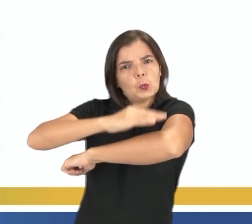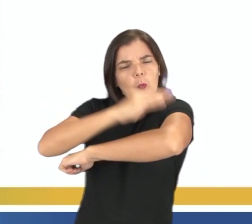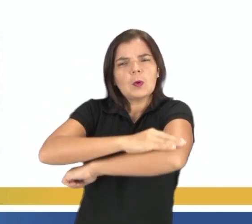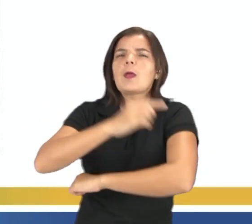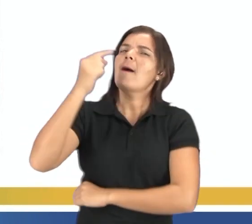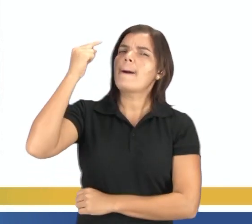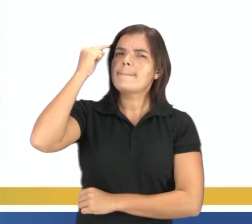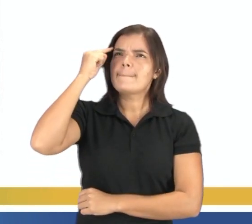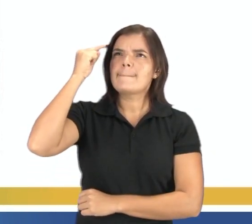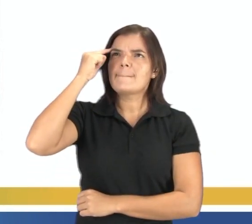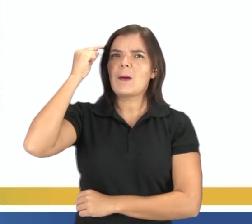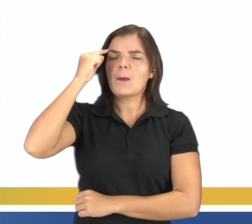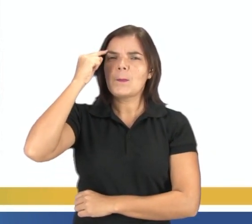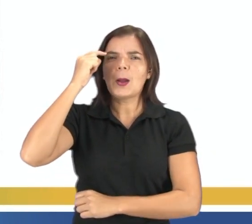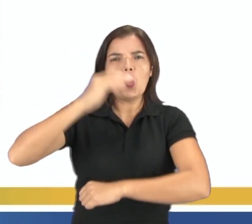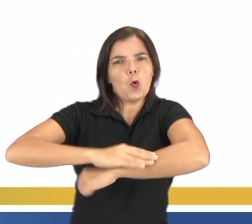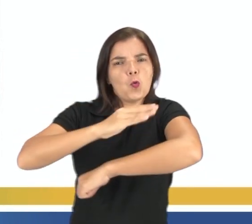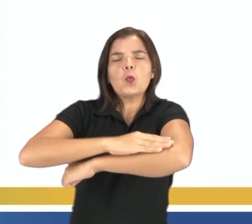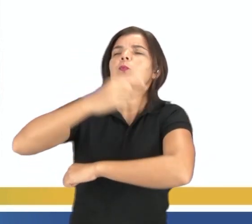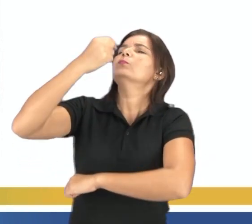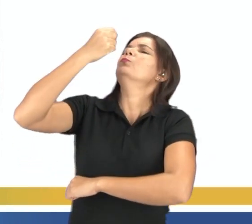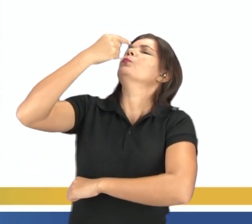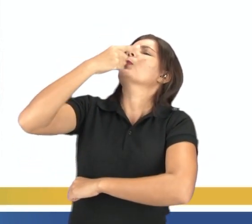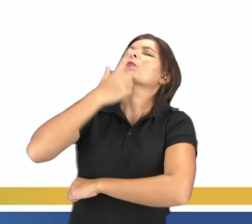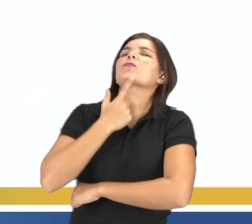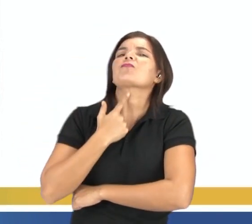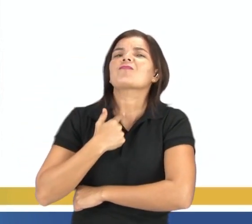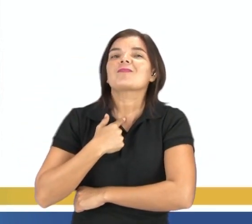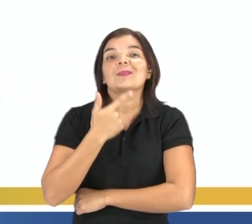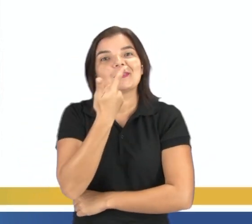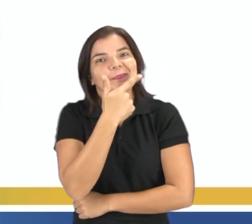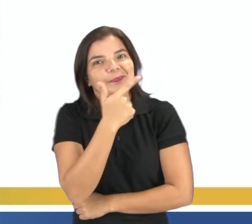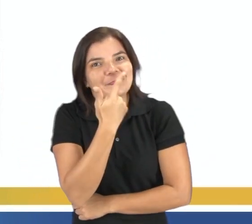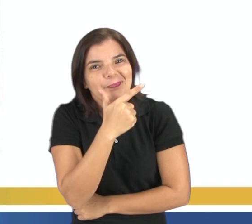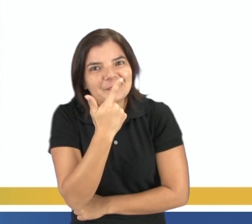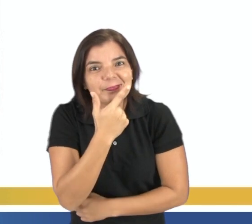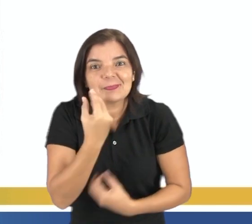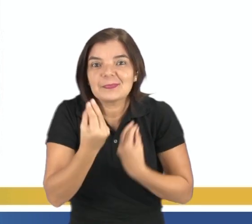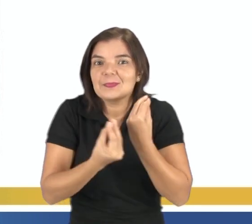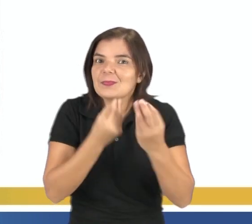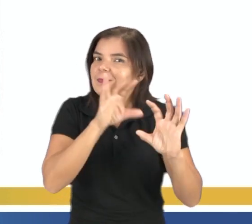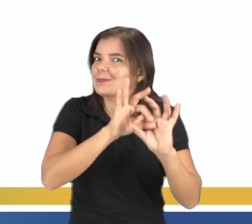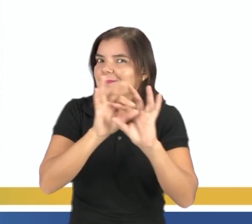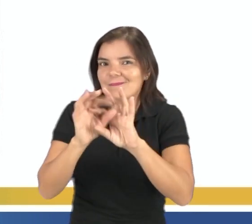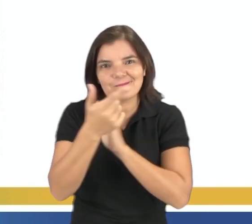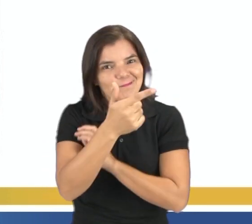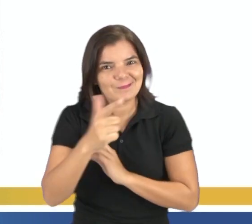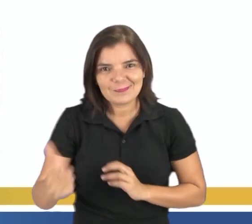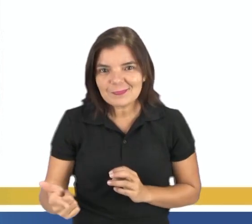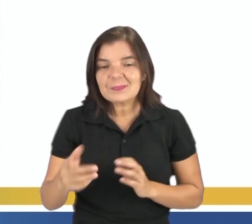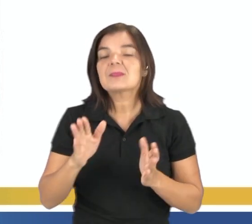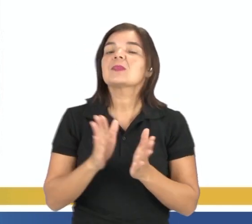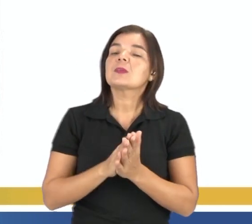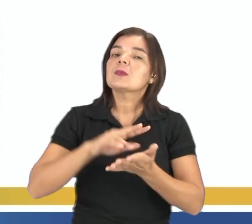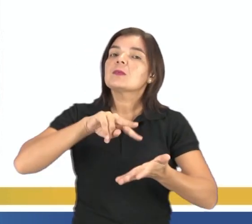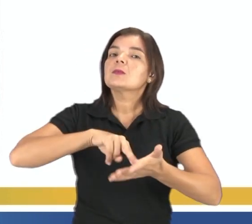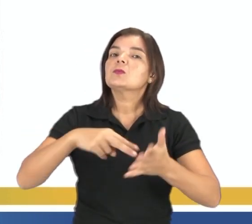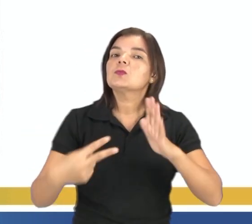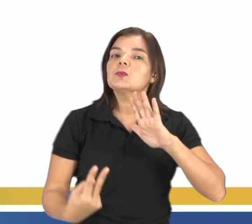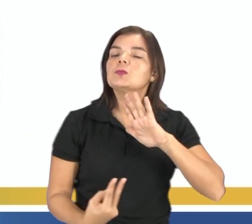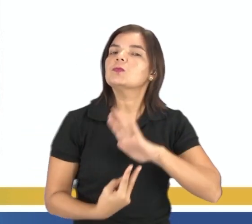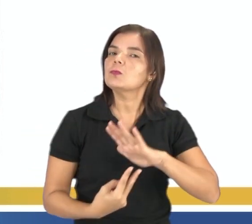um sapo, colocar na boca e engolir, seria engraçado e um pouco fora de contexto. Então, a